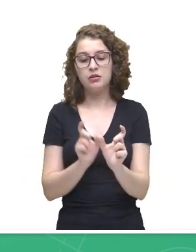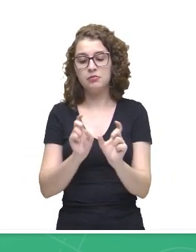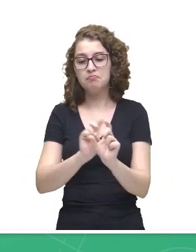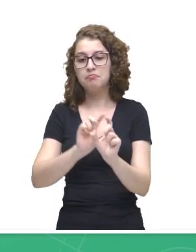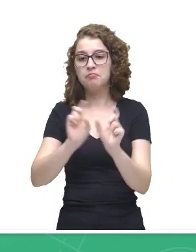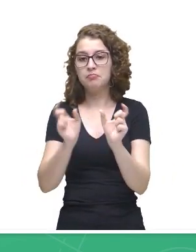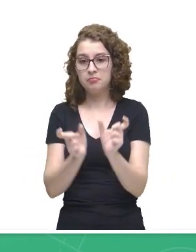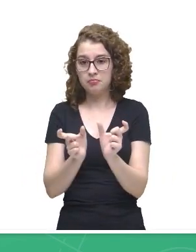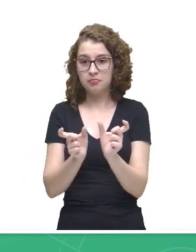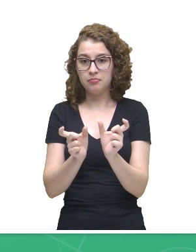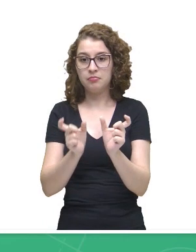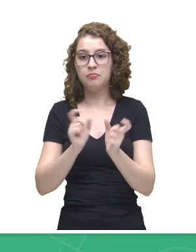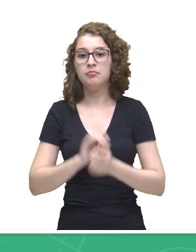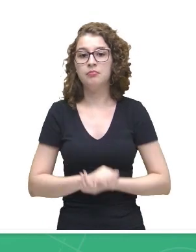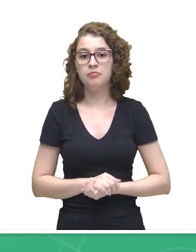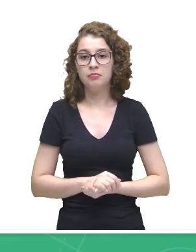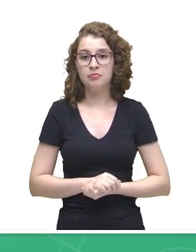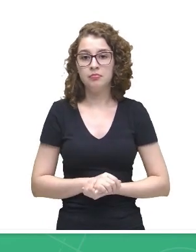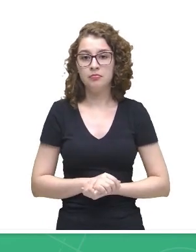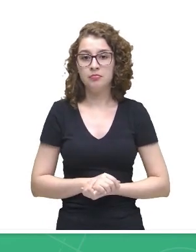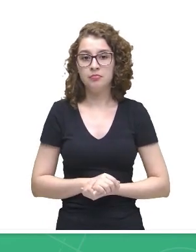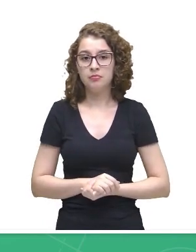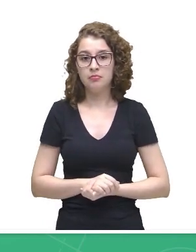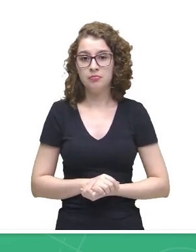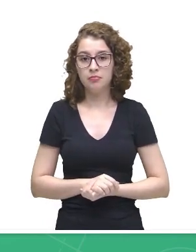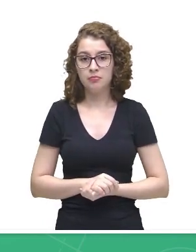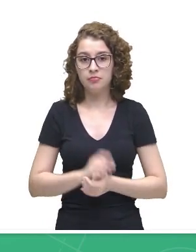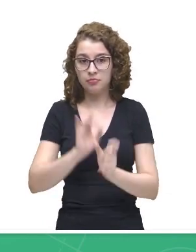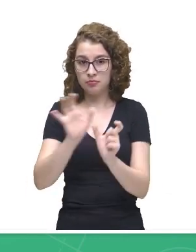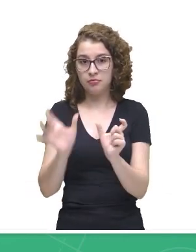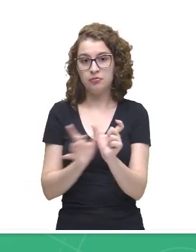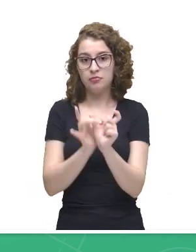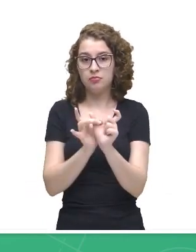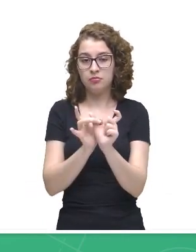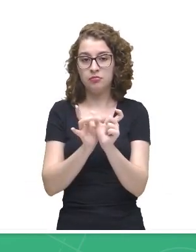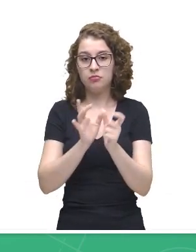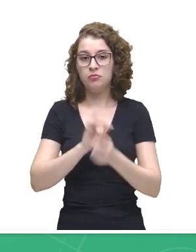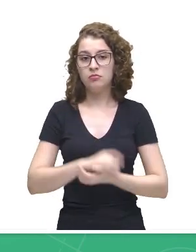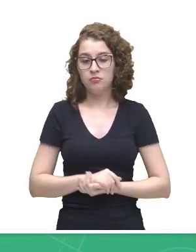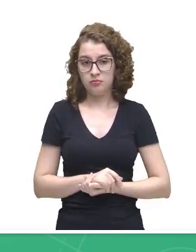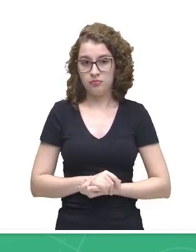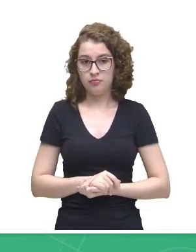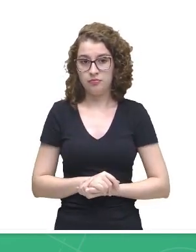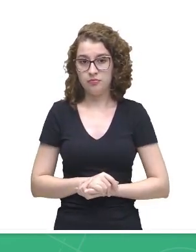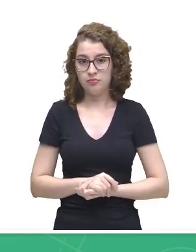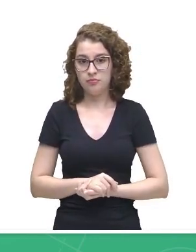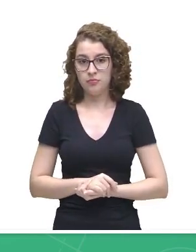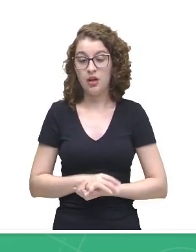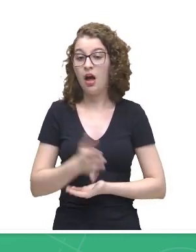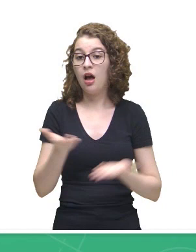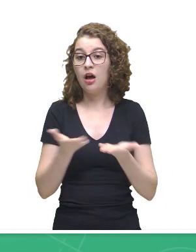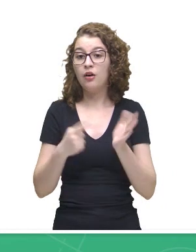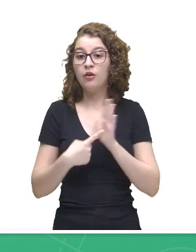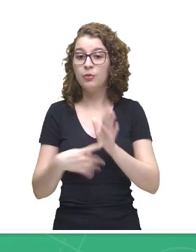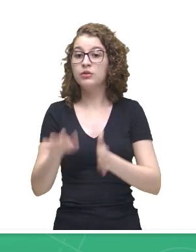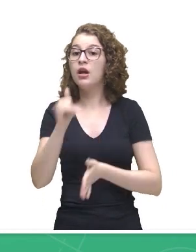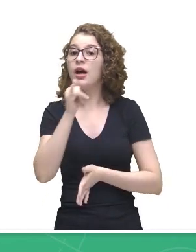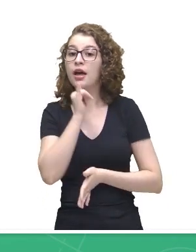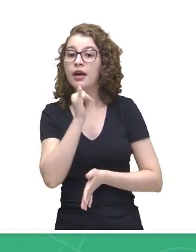coisa e passam a mesma ideia de adversidade, ok? Vejam então agora exemplos